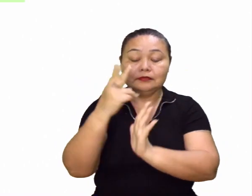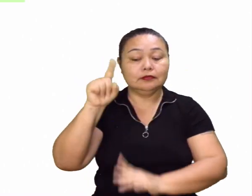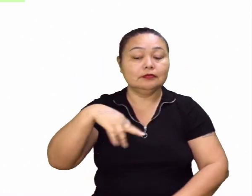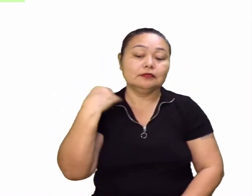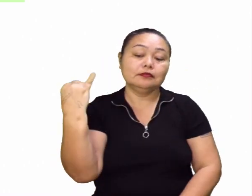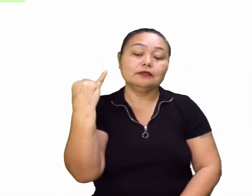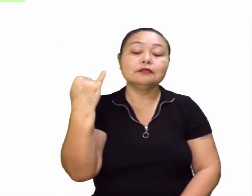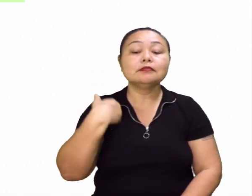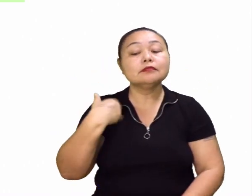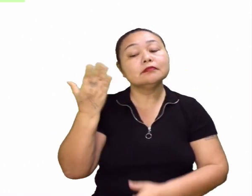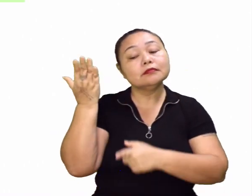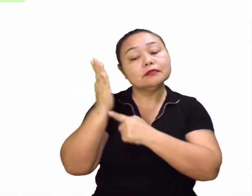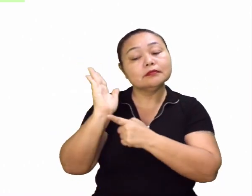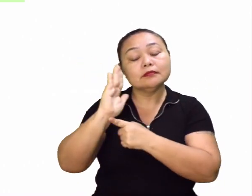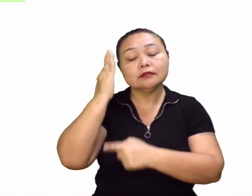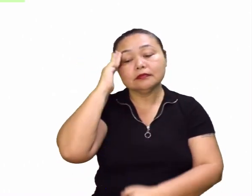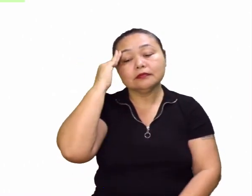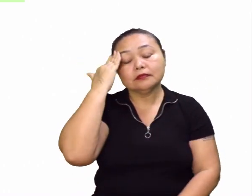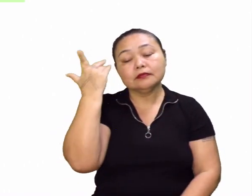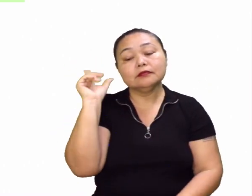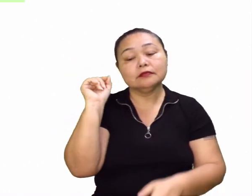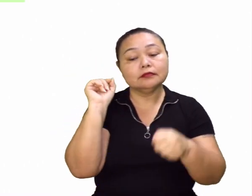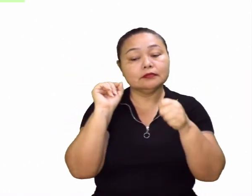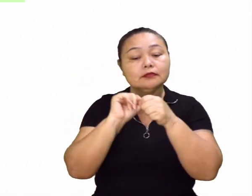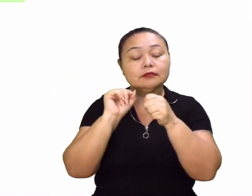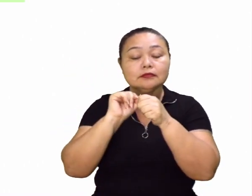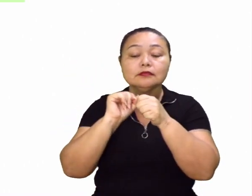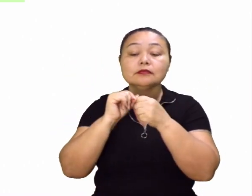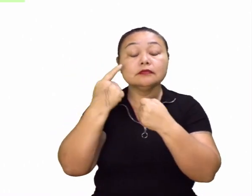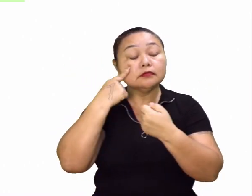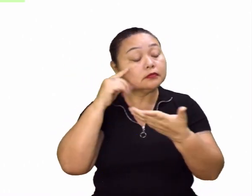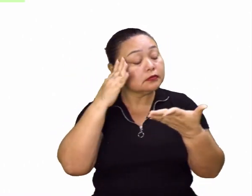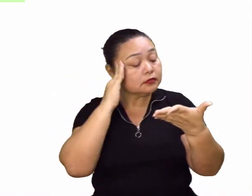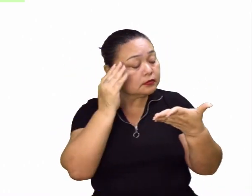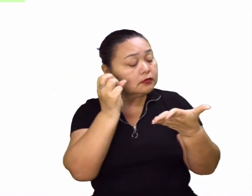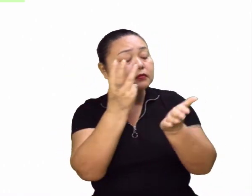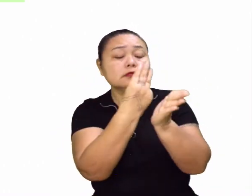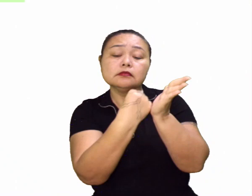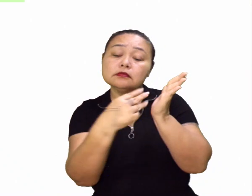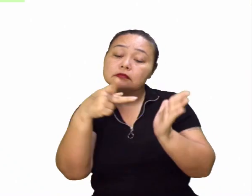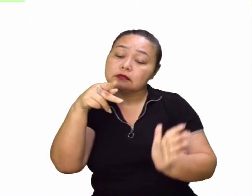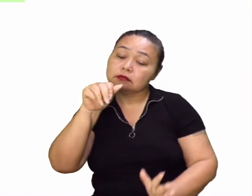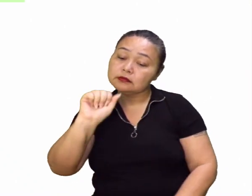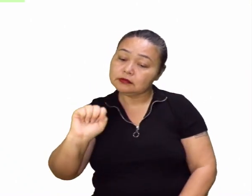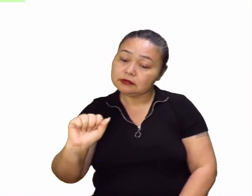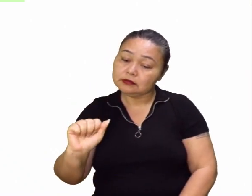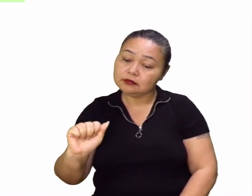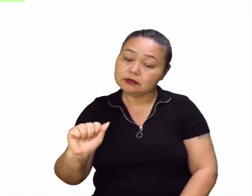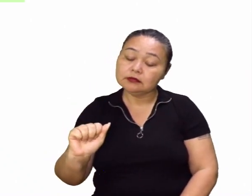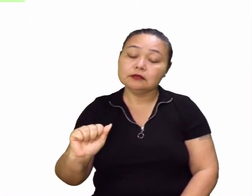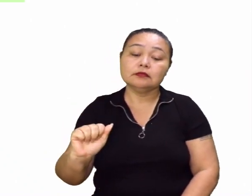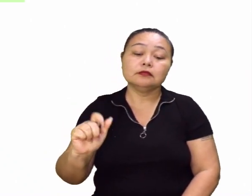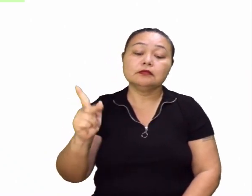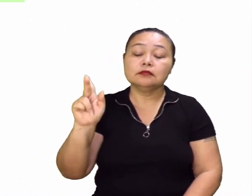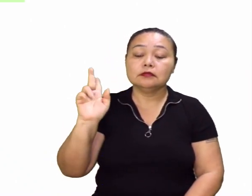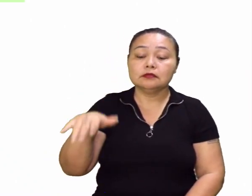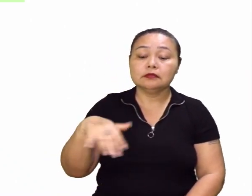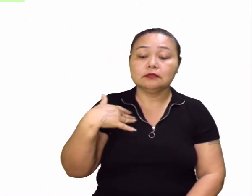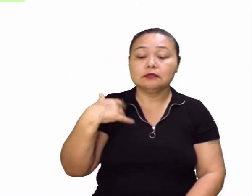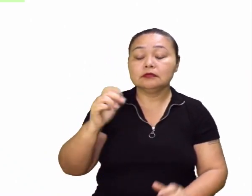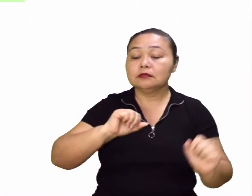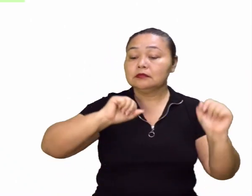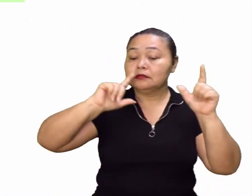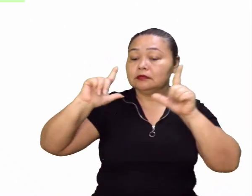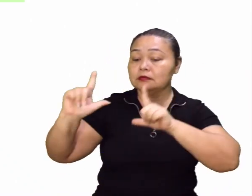poder compreender e fazer a leitura daquele mapa. Para entender o mapa, Rogério, como esse slide